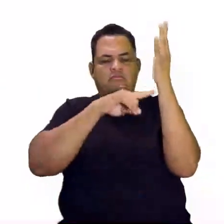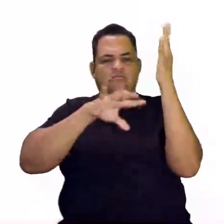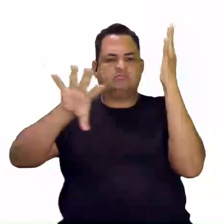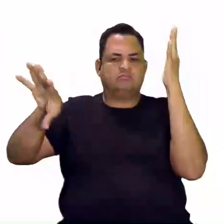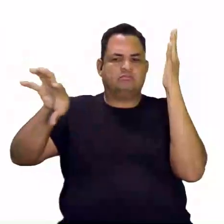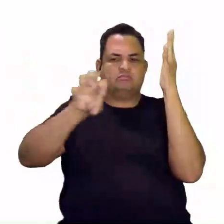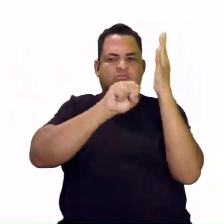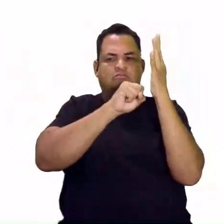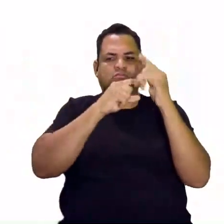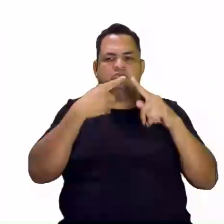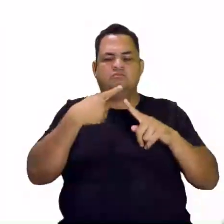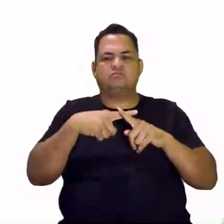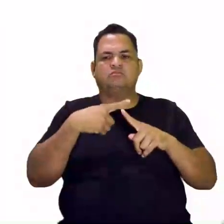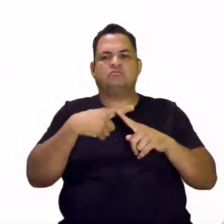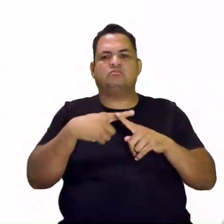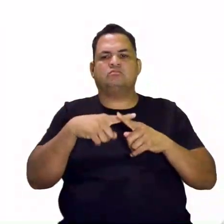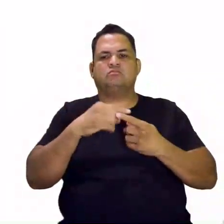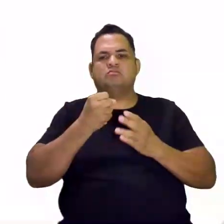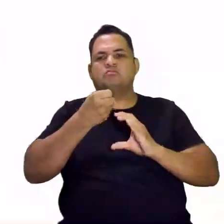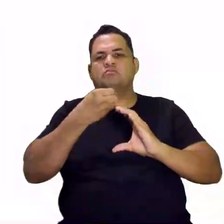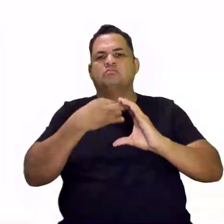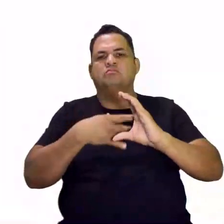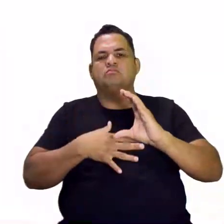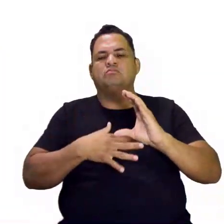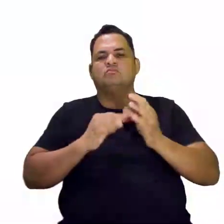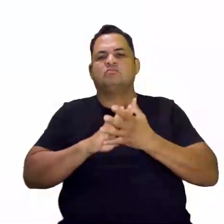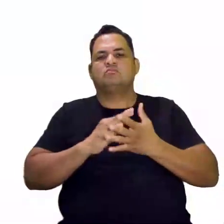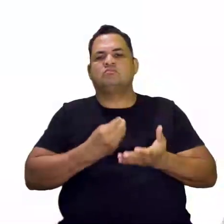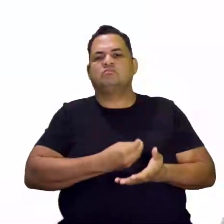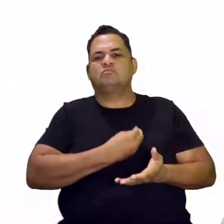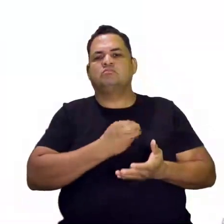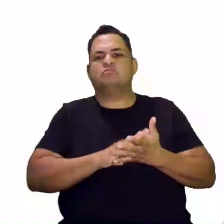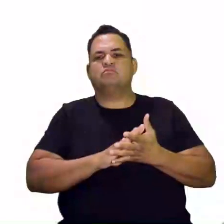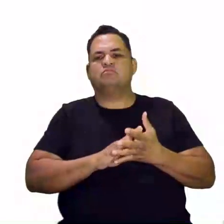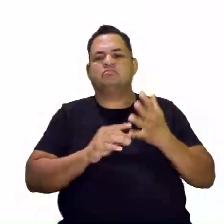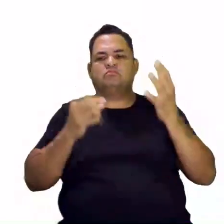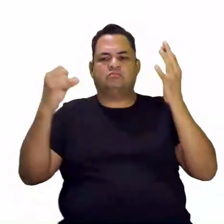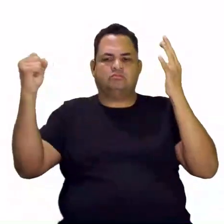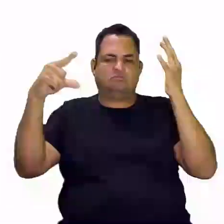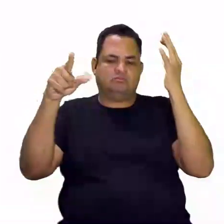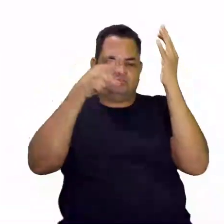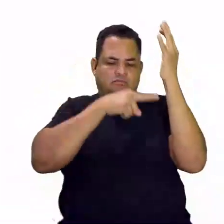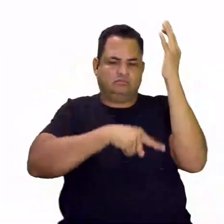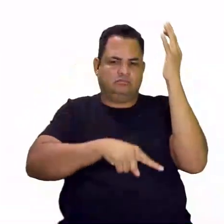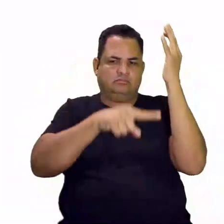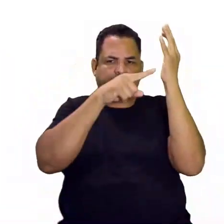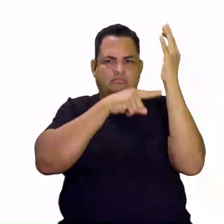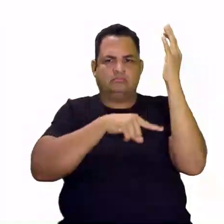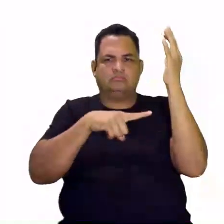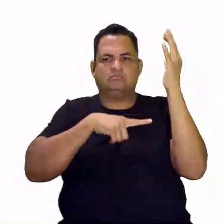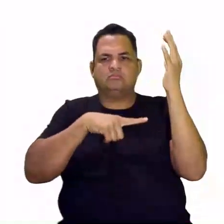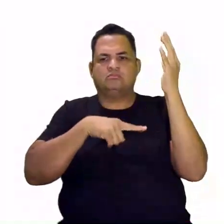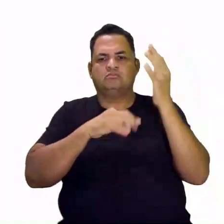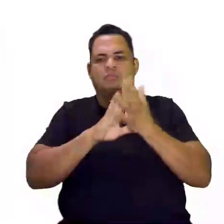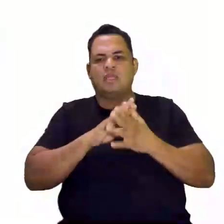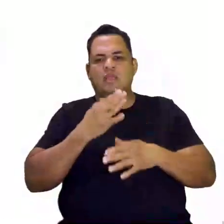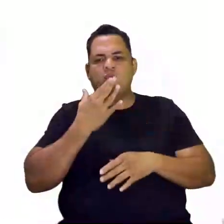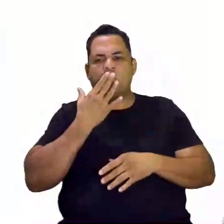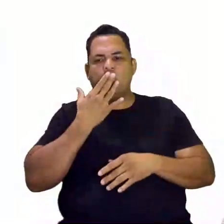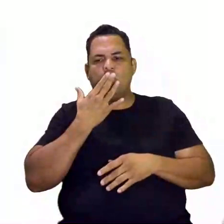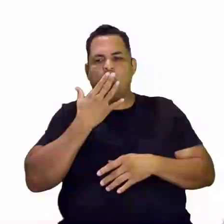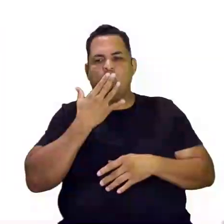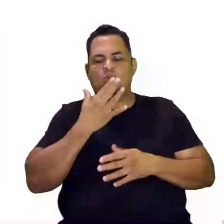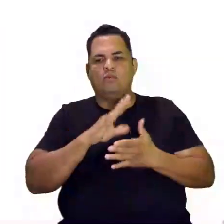fotossintetizante. O que caracteriza um organismo fotossintetizante? Presta atenção. A presença de um pigmento,